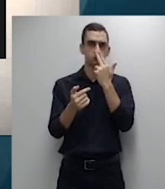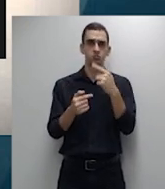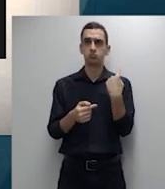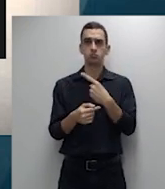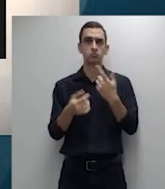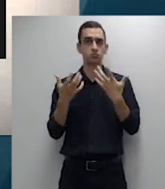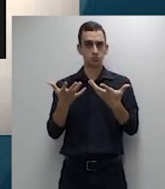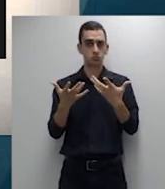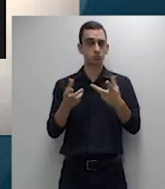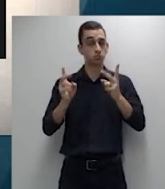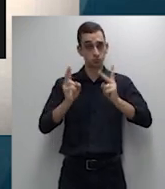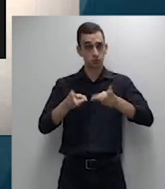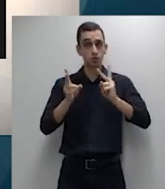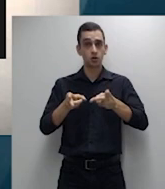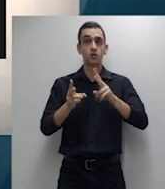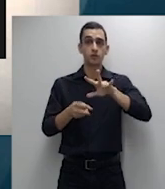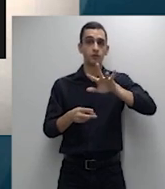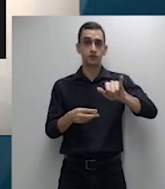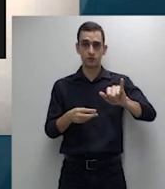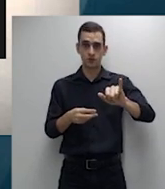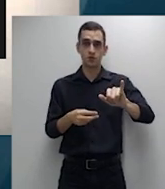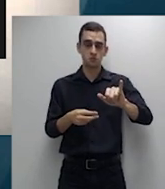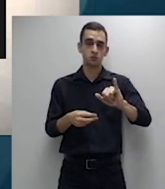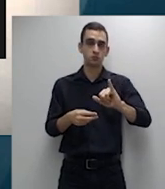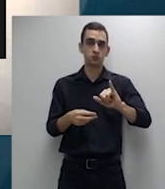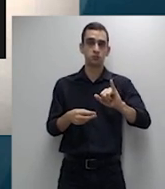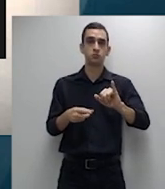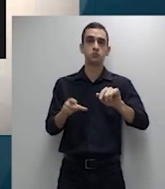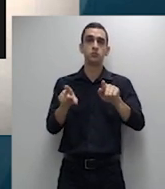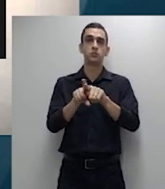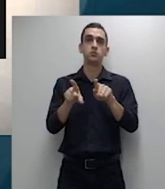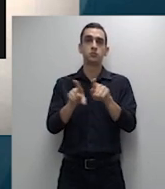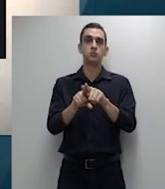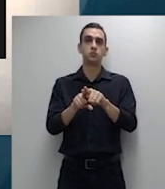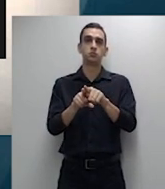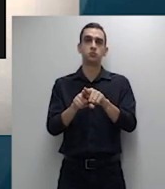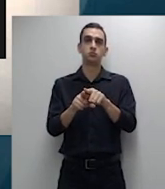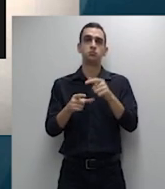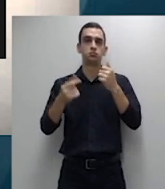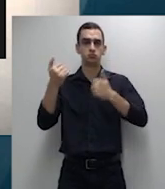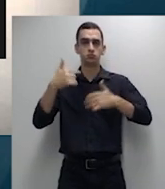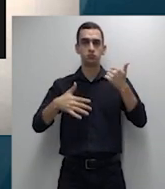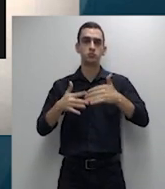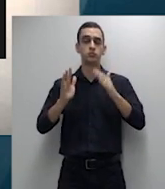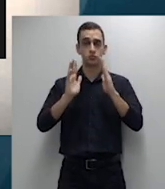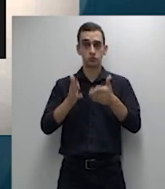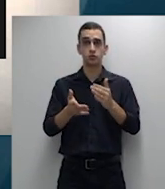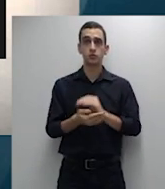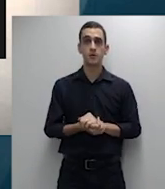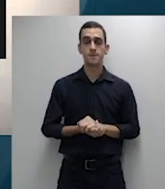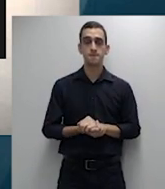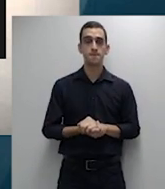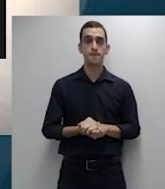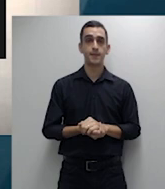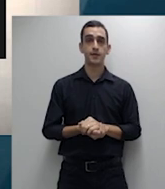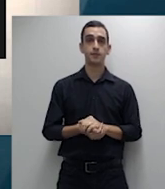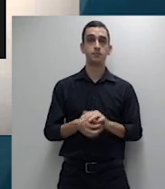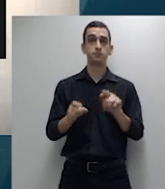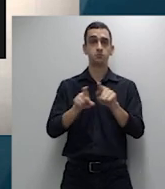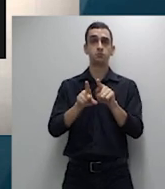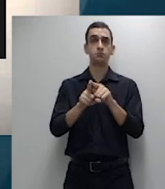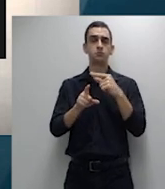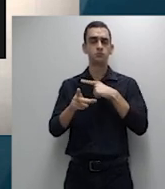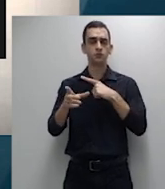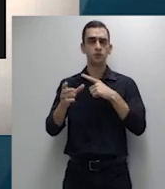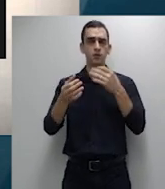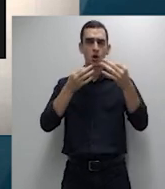que se mantenha essa posição do bloco lá na primeira turma existe uma argumento adicional